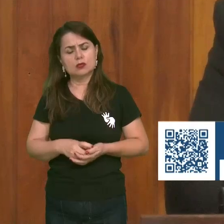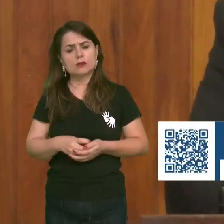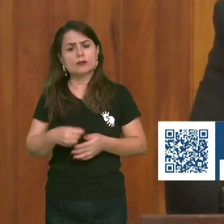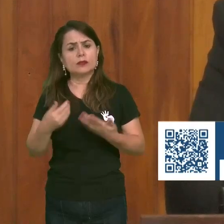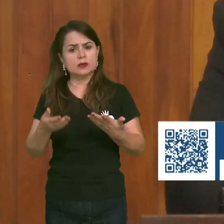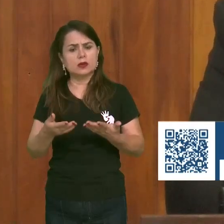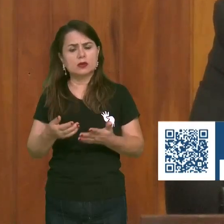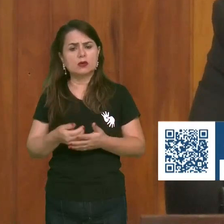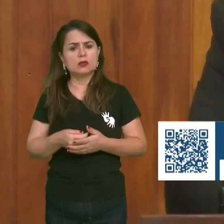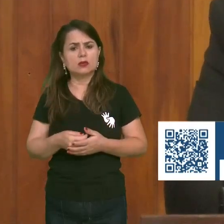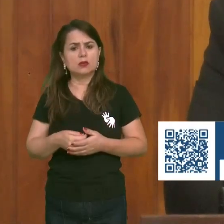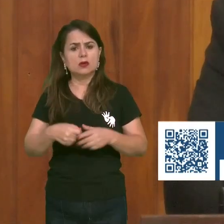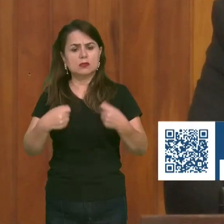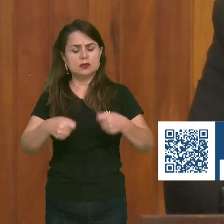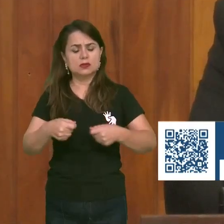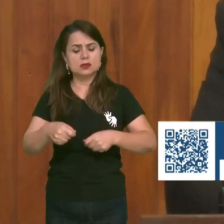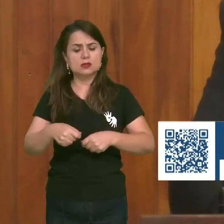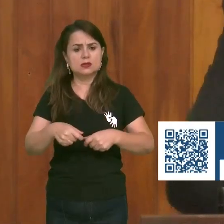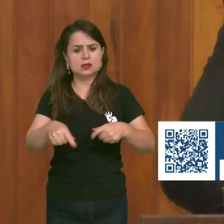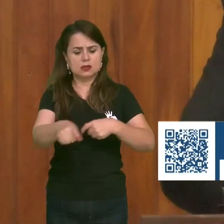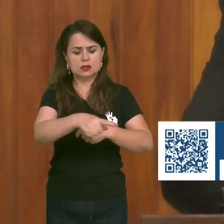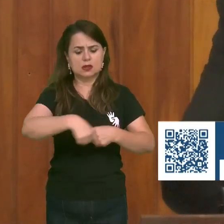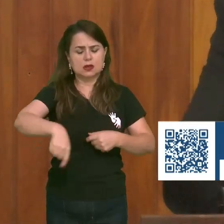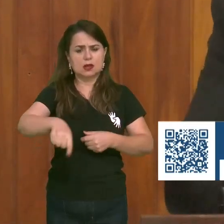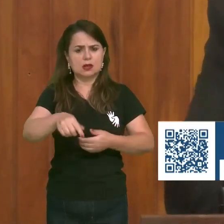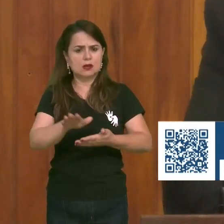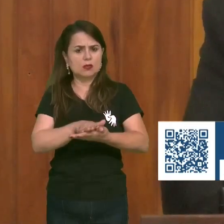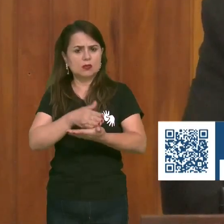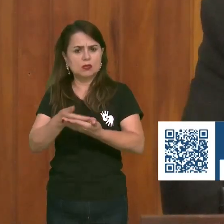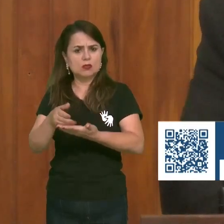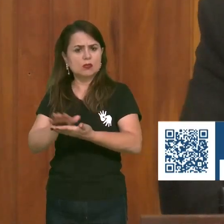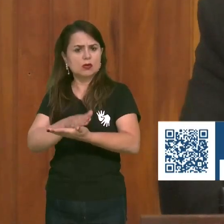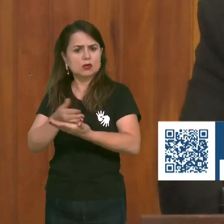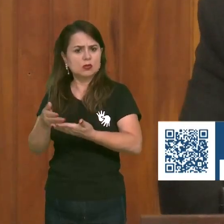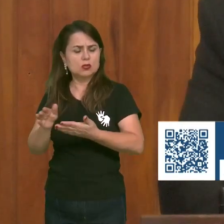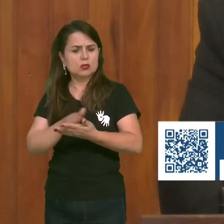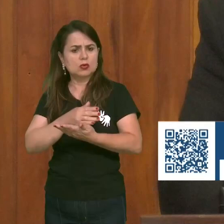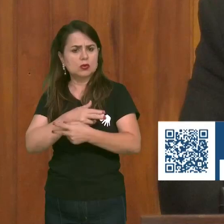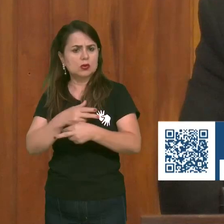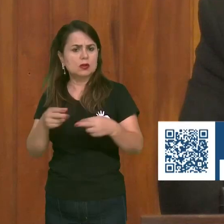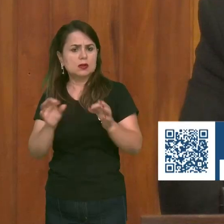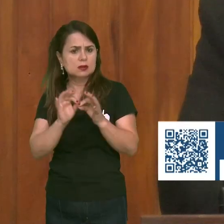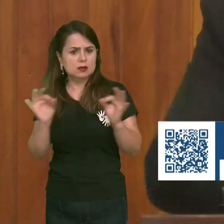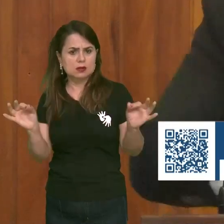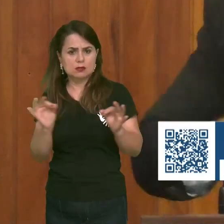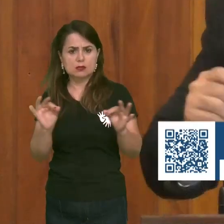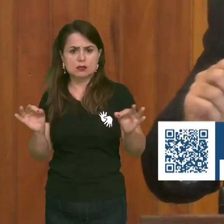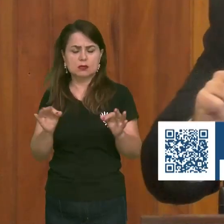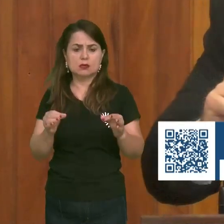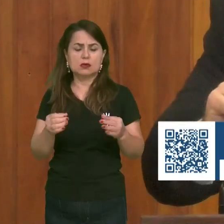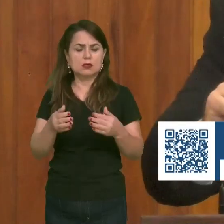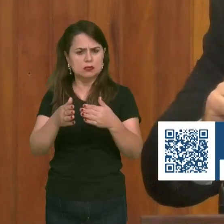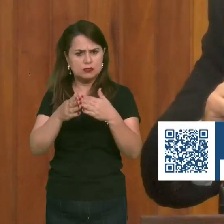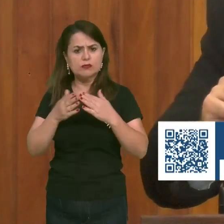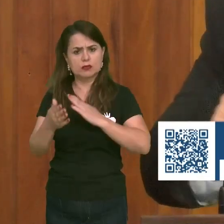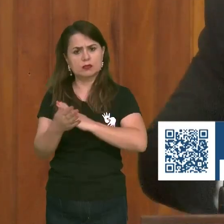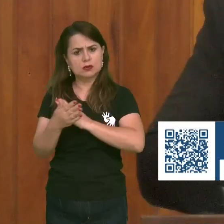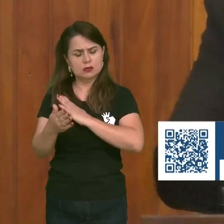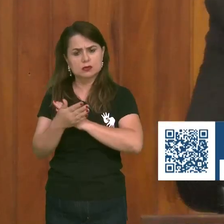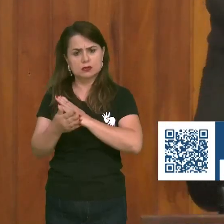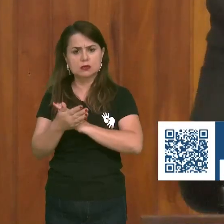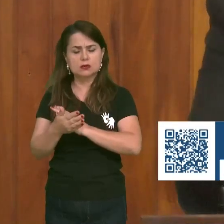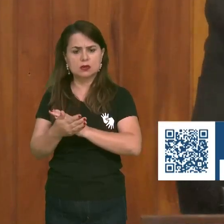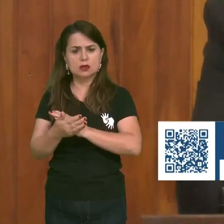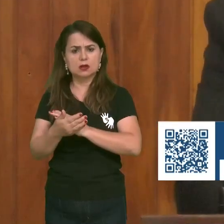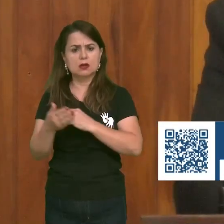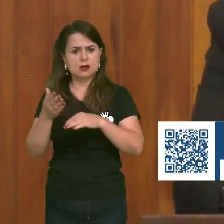no chão são coisas baratas simples de se fazer então solicita aprovação desse requerimento aos novos colegas para